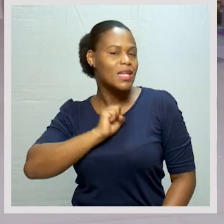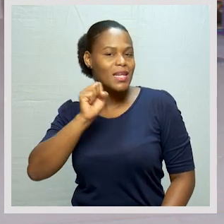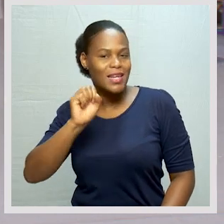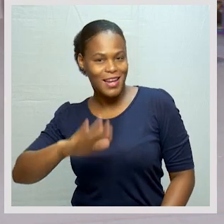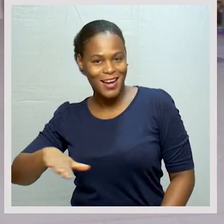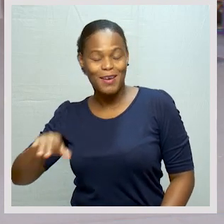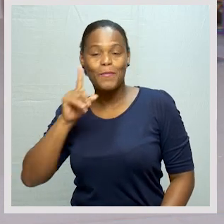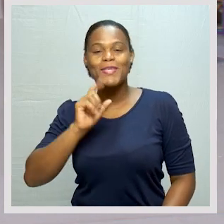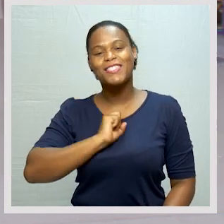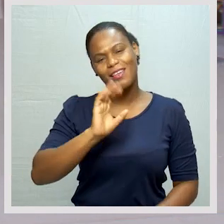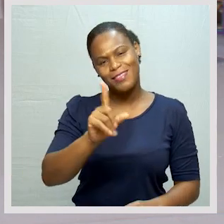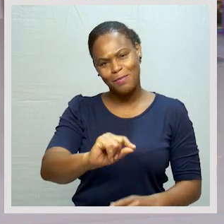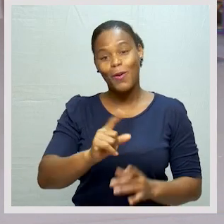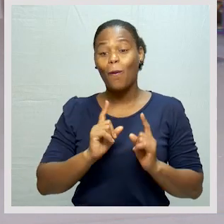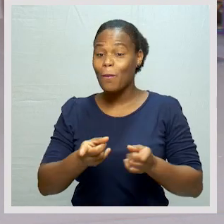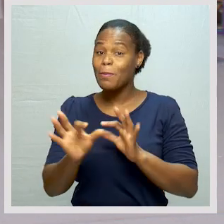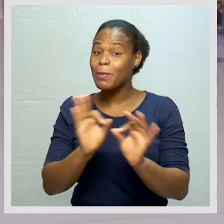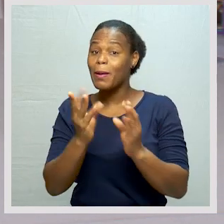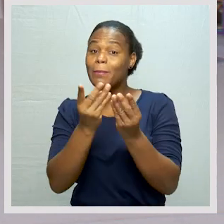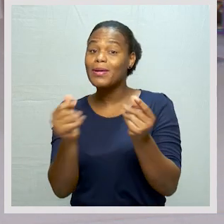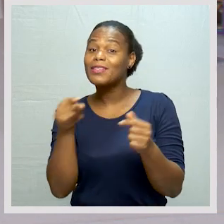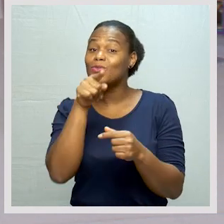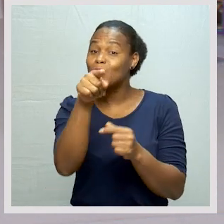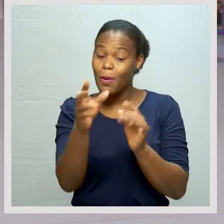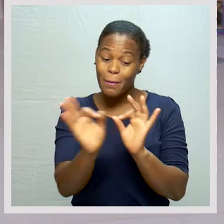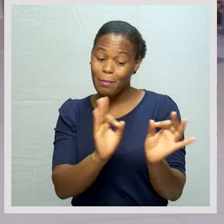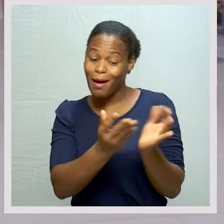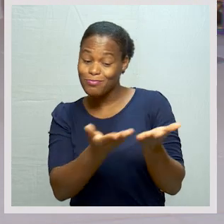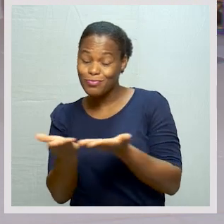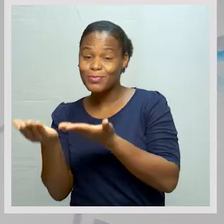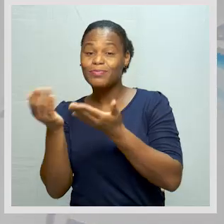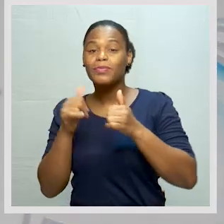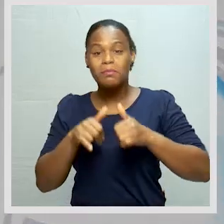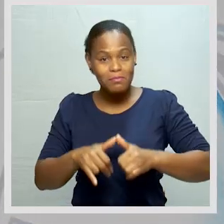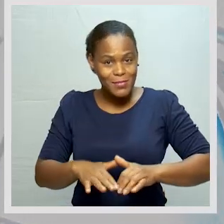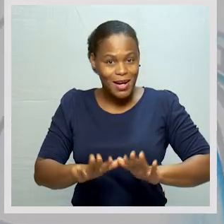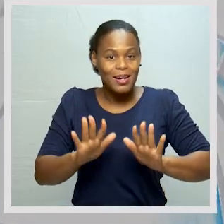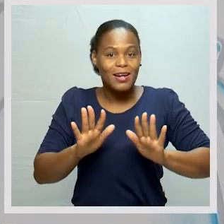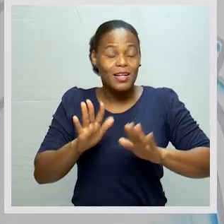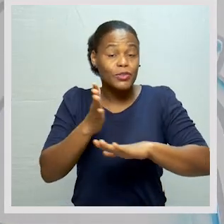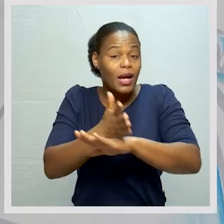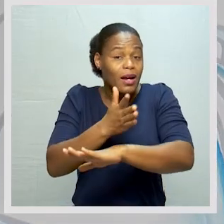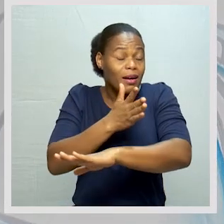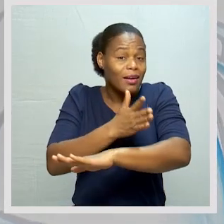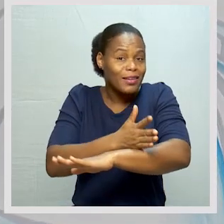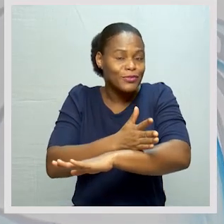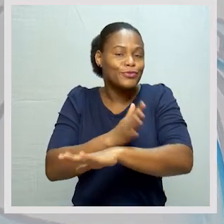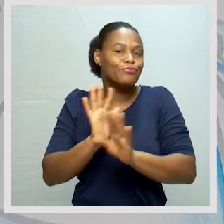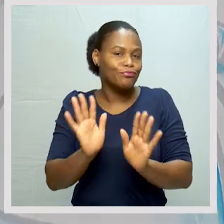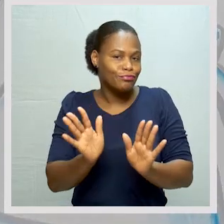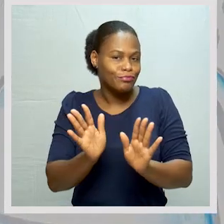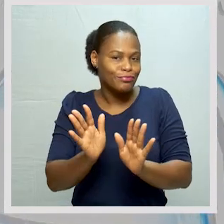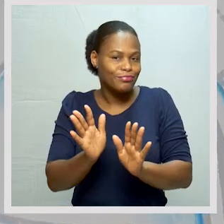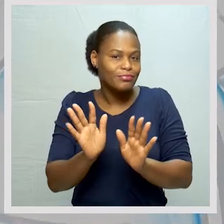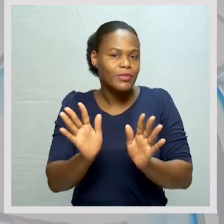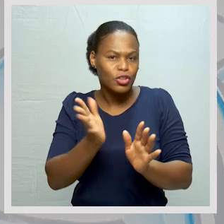agora comecem já a preparar o vosso material. Mas, antes,